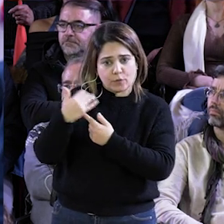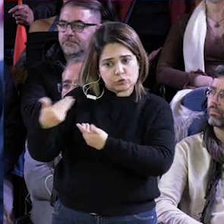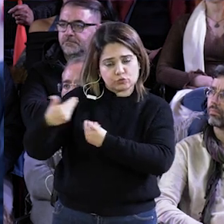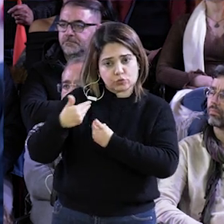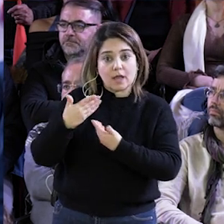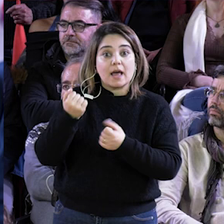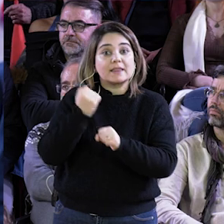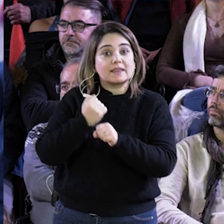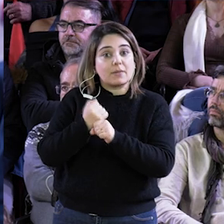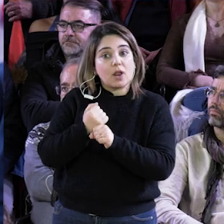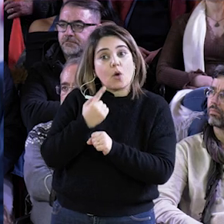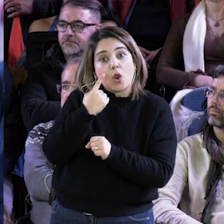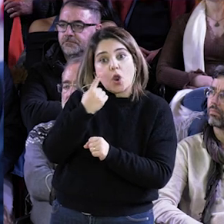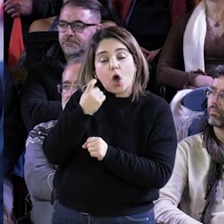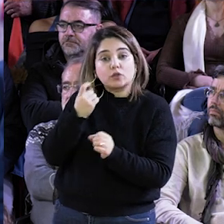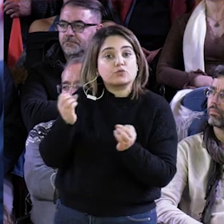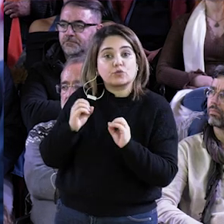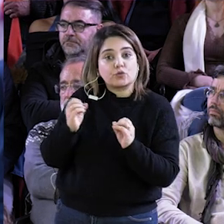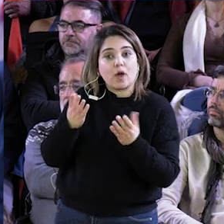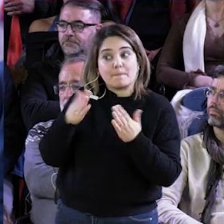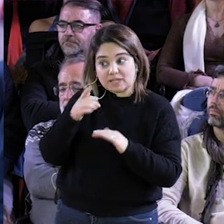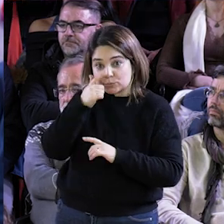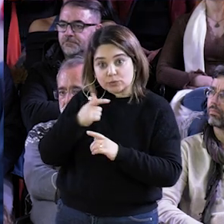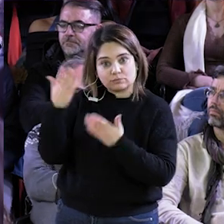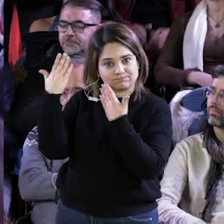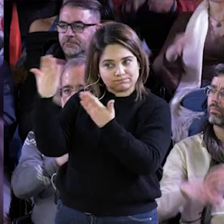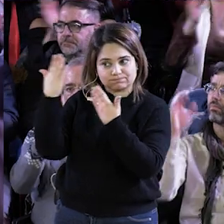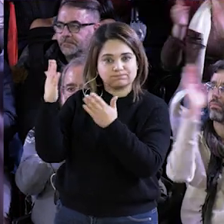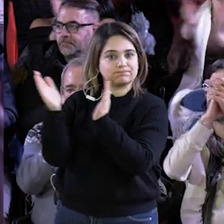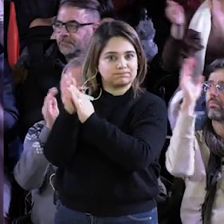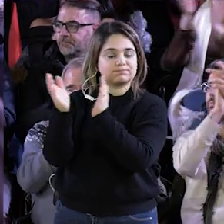talvez só se note quando não é feito. E essas pessoas também merecem reconhecimento.